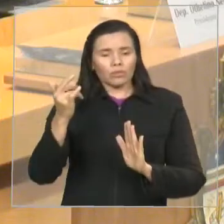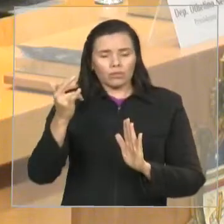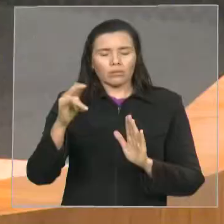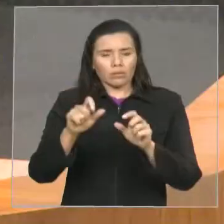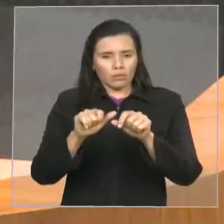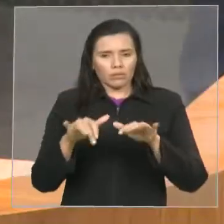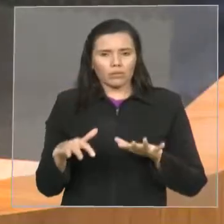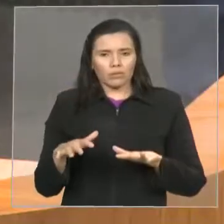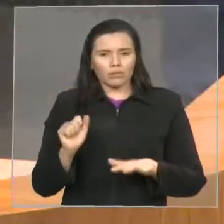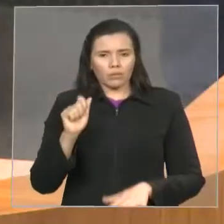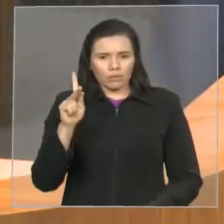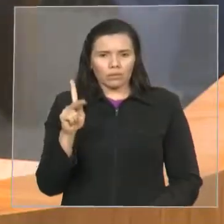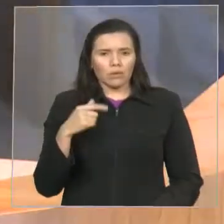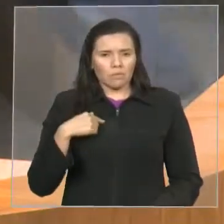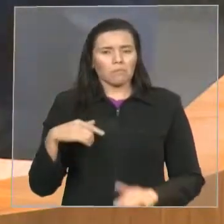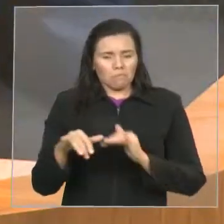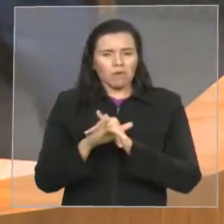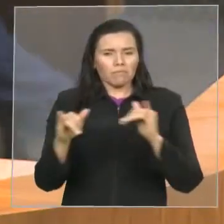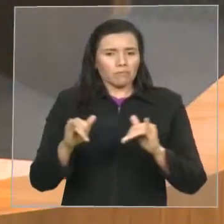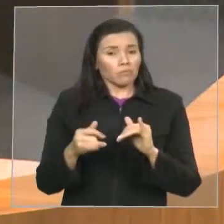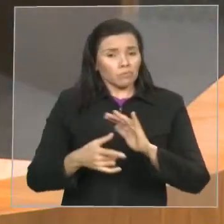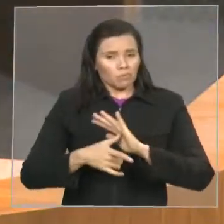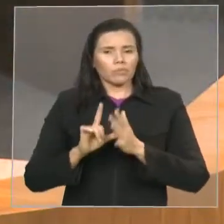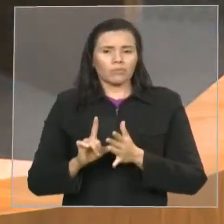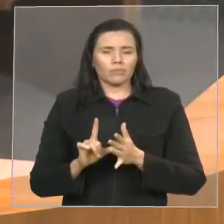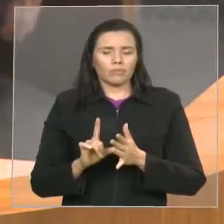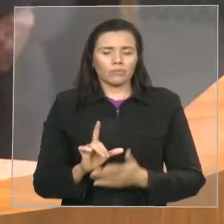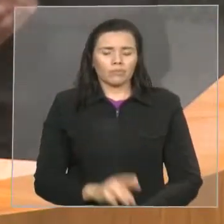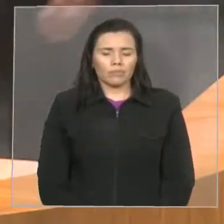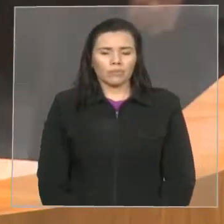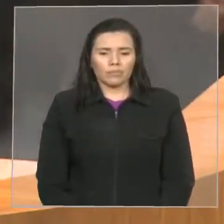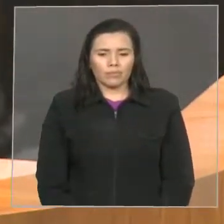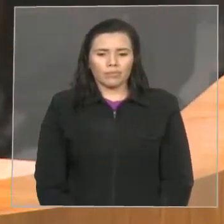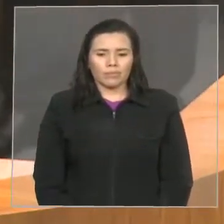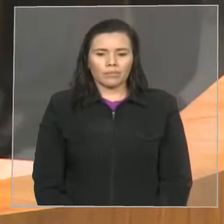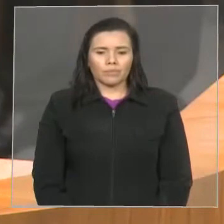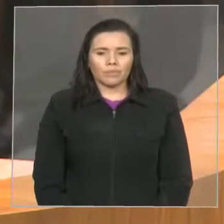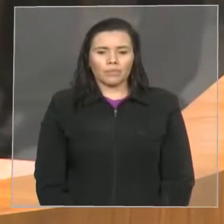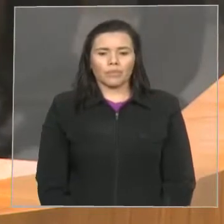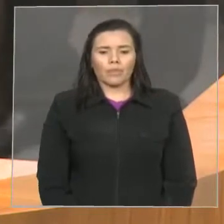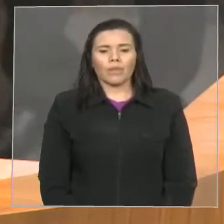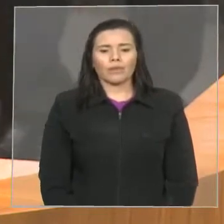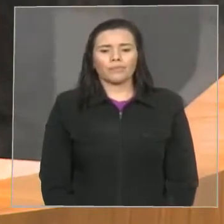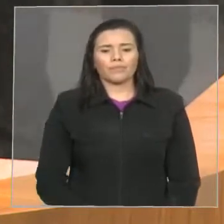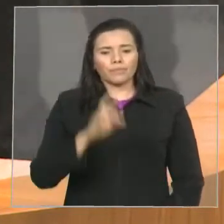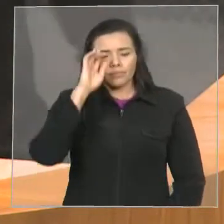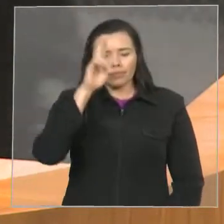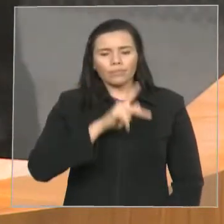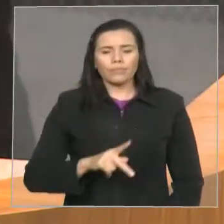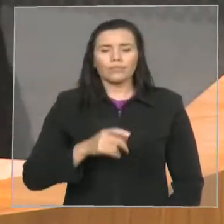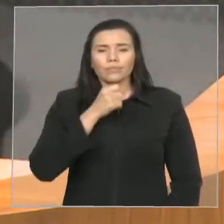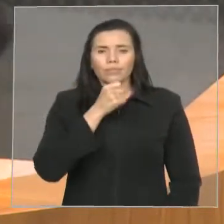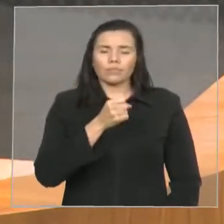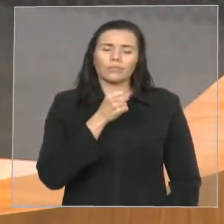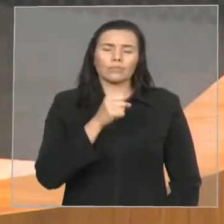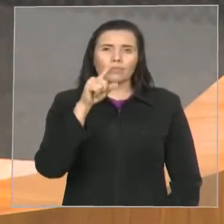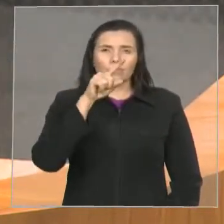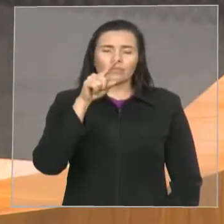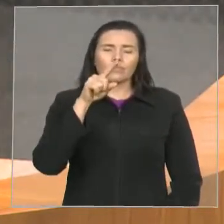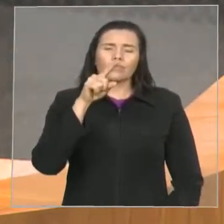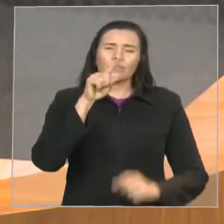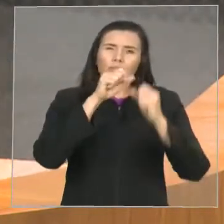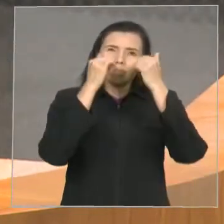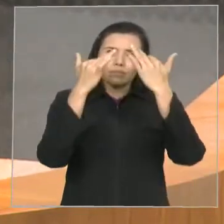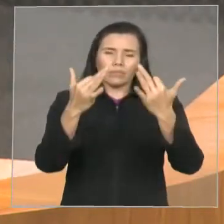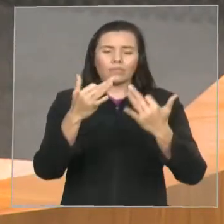Bom dia a todos. Queria cumprimentar a mesa, a imprensa, internautas, a galeria. Tendo em vista